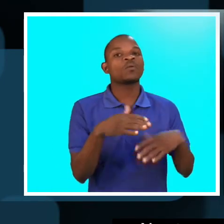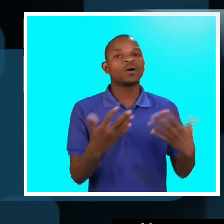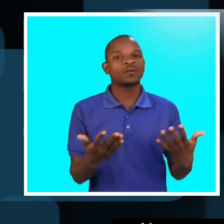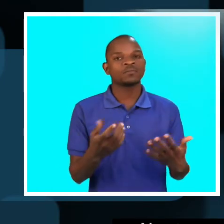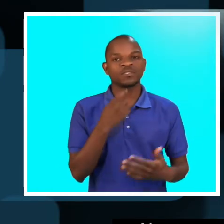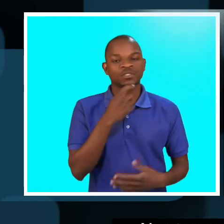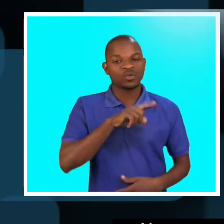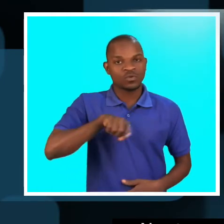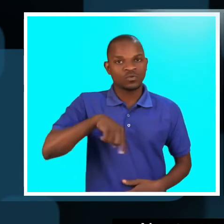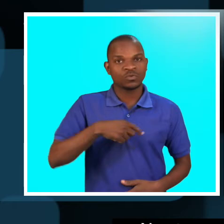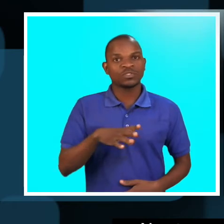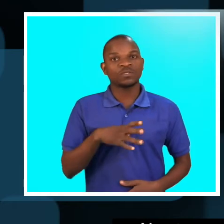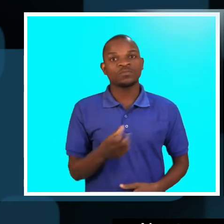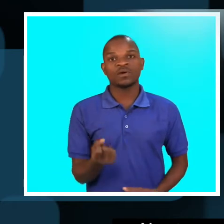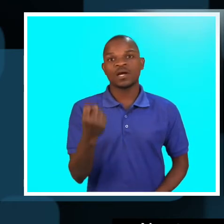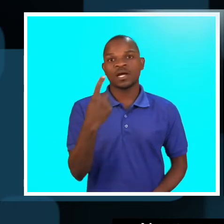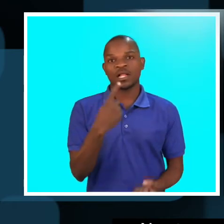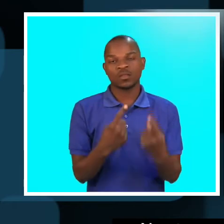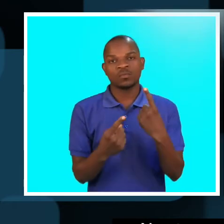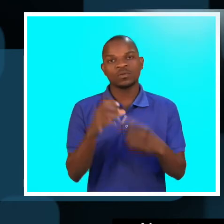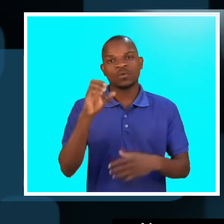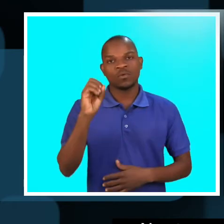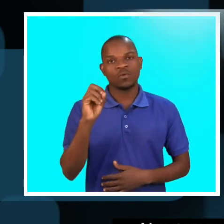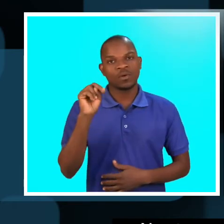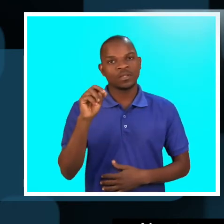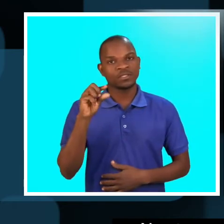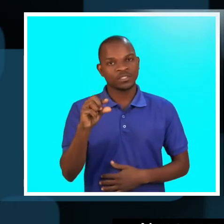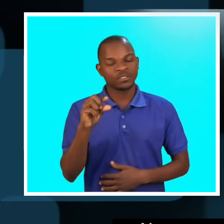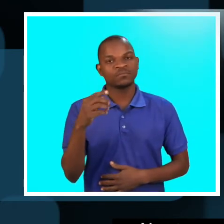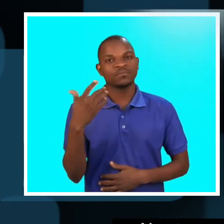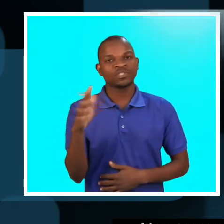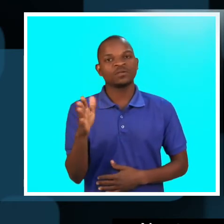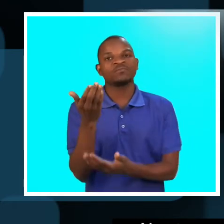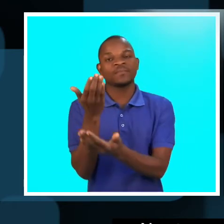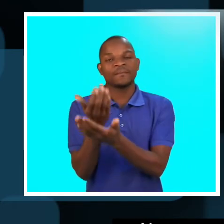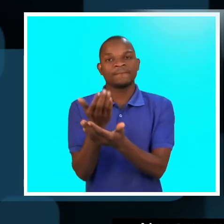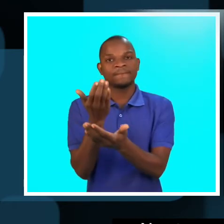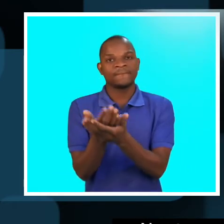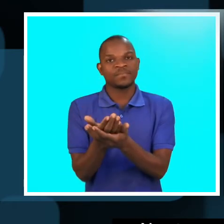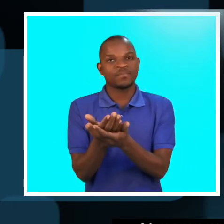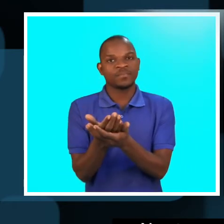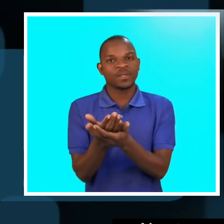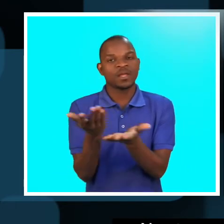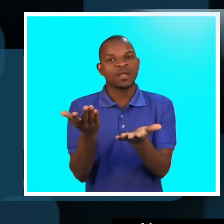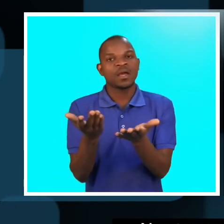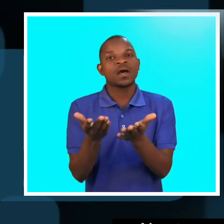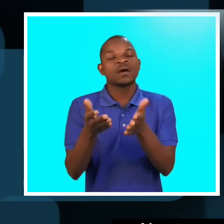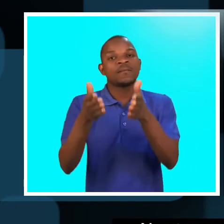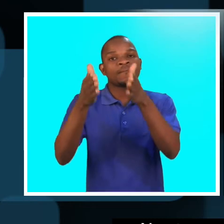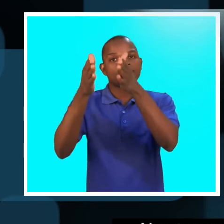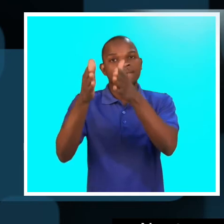tido algumas ONGs que têm solicitado